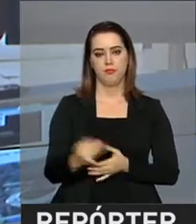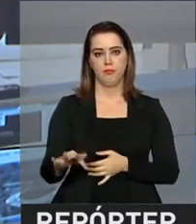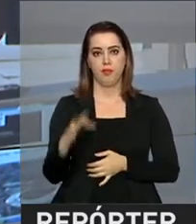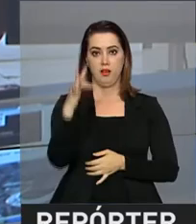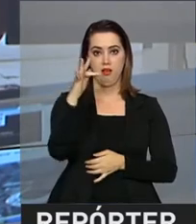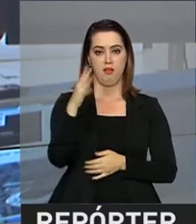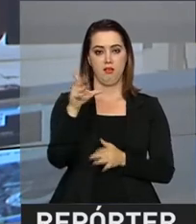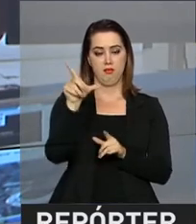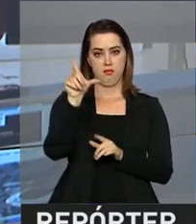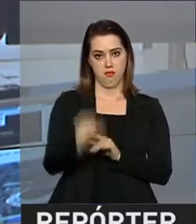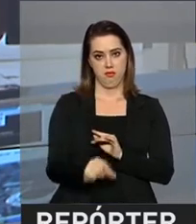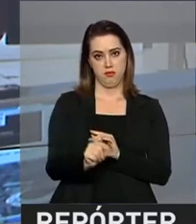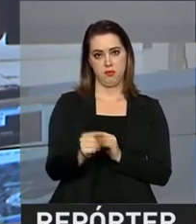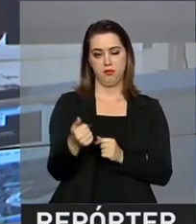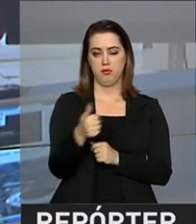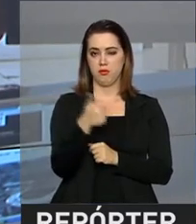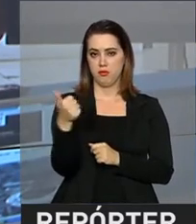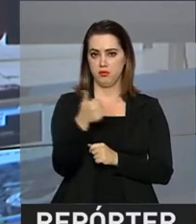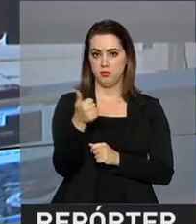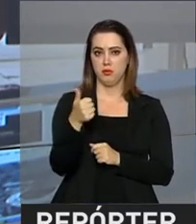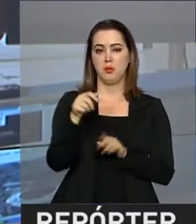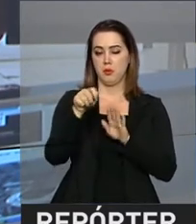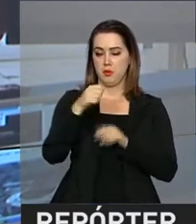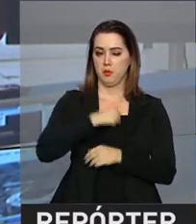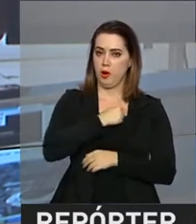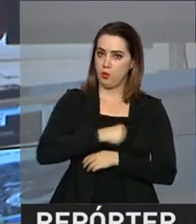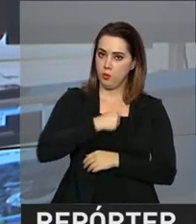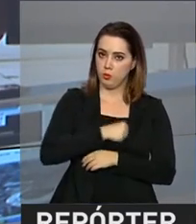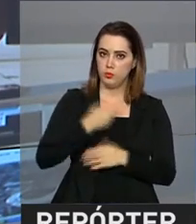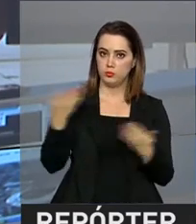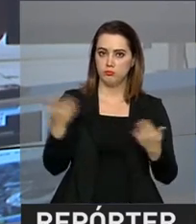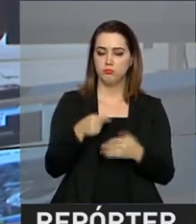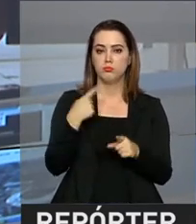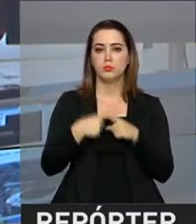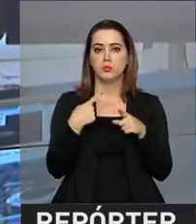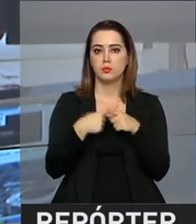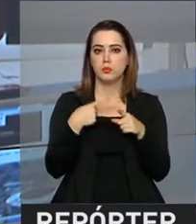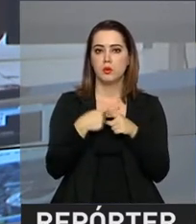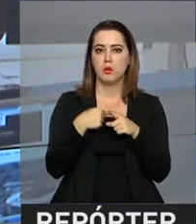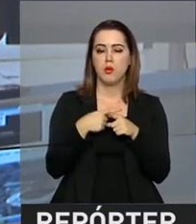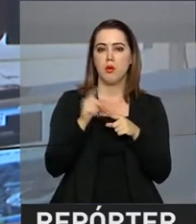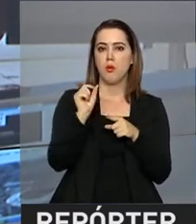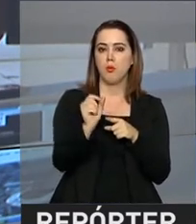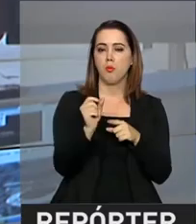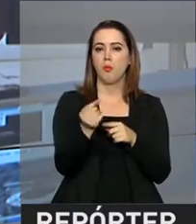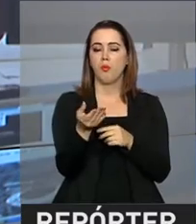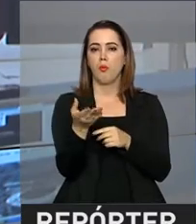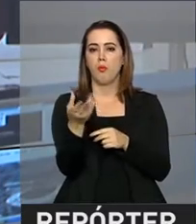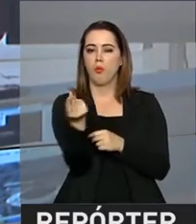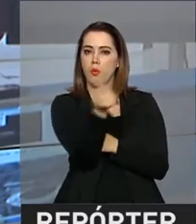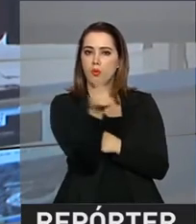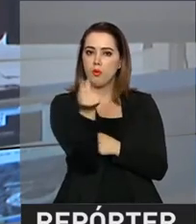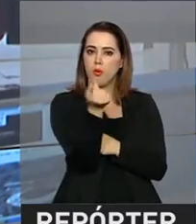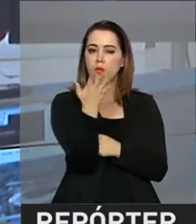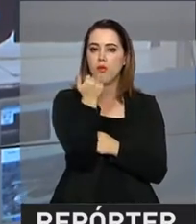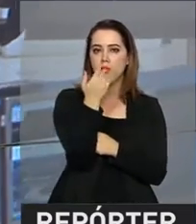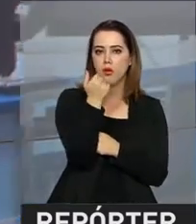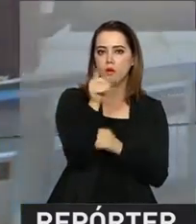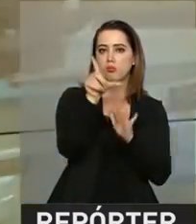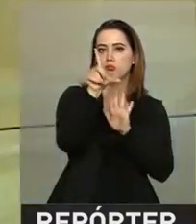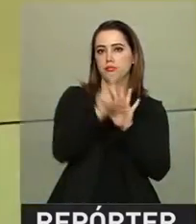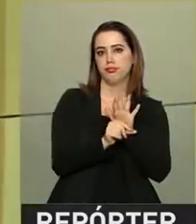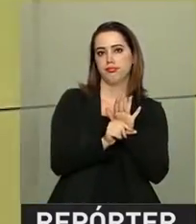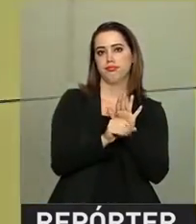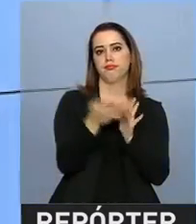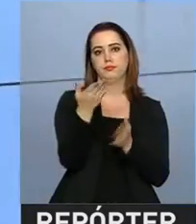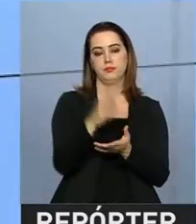desacelerou na primeira quinzena de agosto isso se deve principalmente à alta menos acentuada dos preços dos alimentos vamos ver